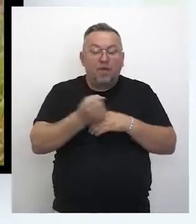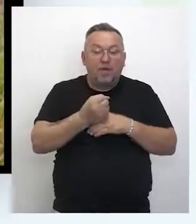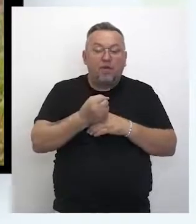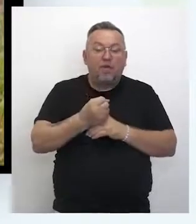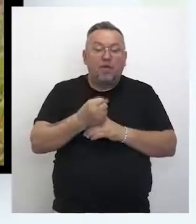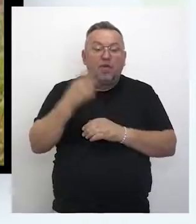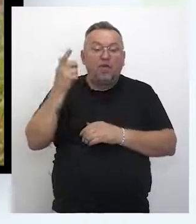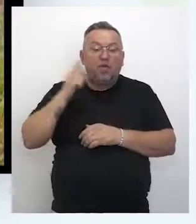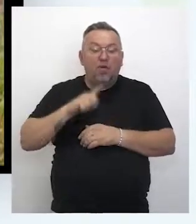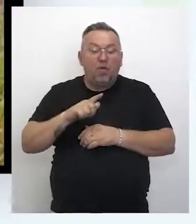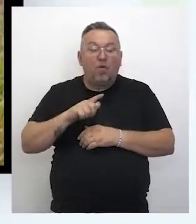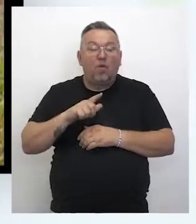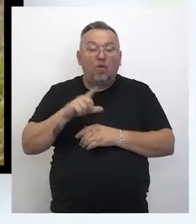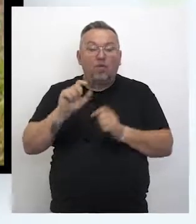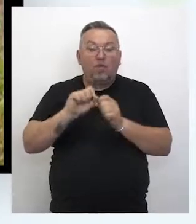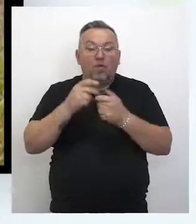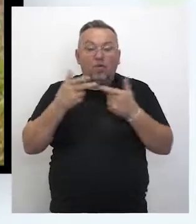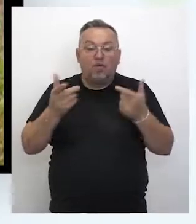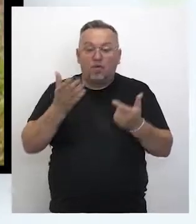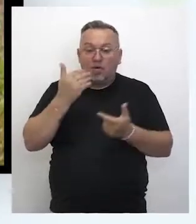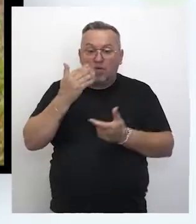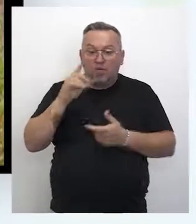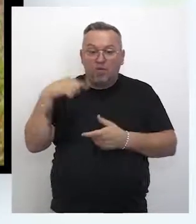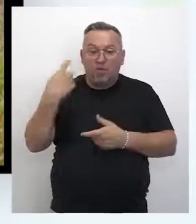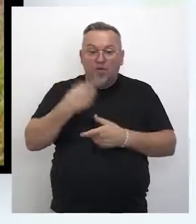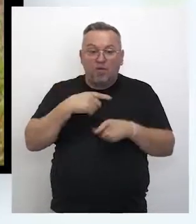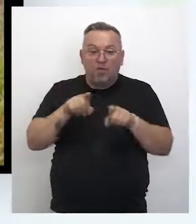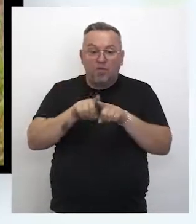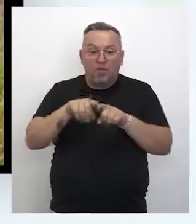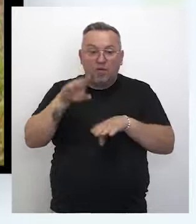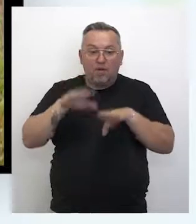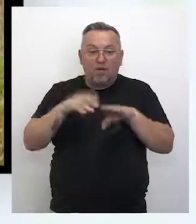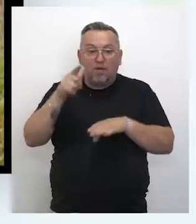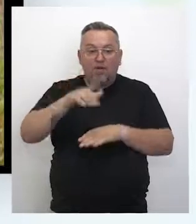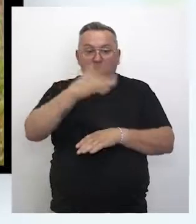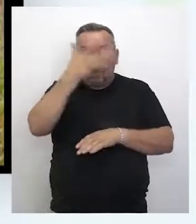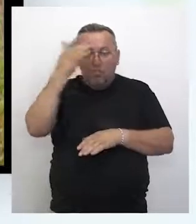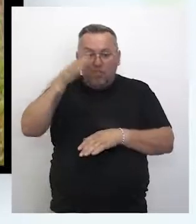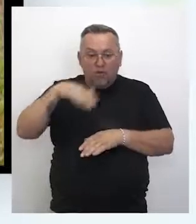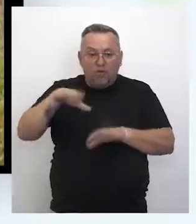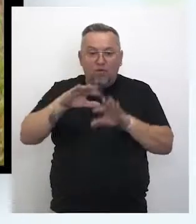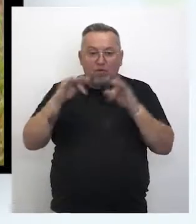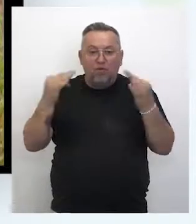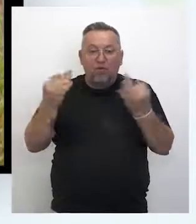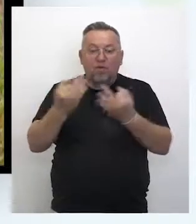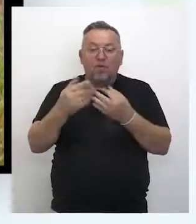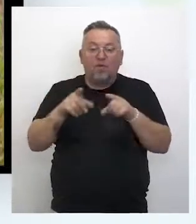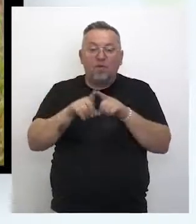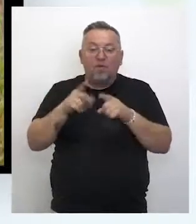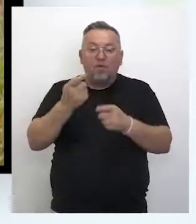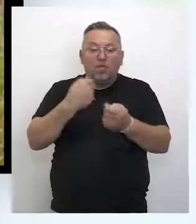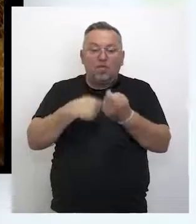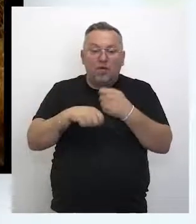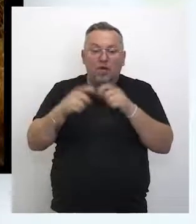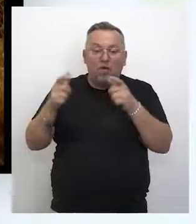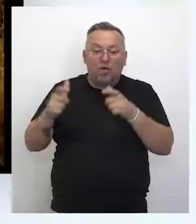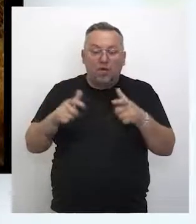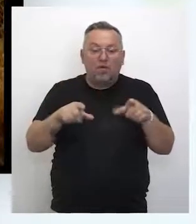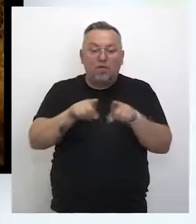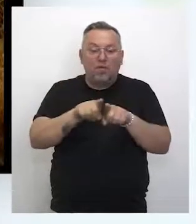a gente conseguiria produzir o alimento para a gente e muitas vezes até para outras famílias da comunidade e para o mercado local